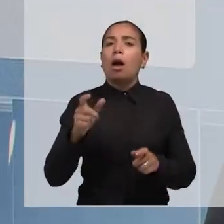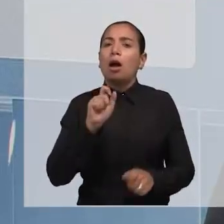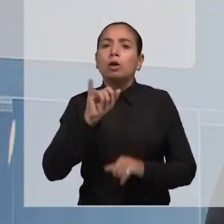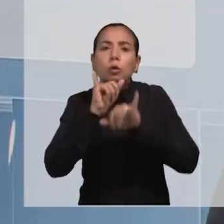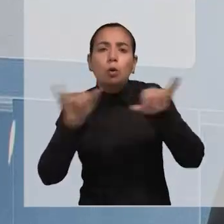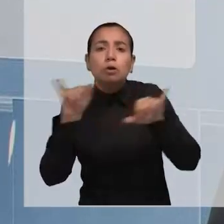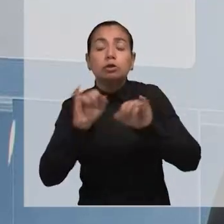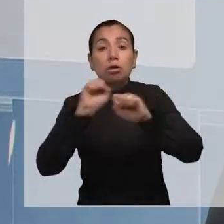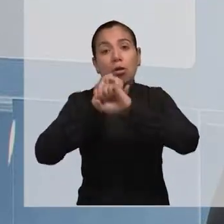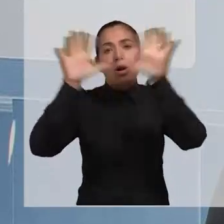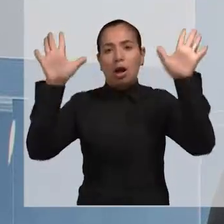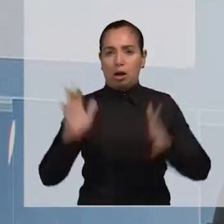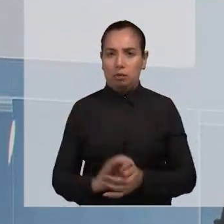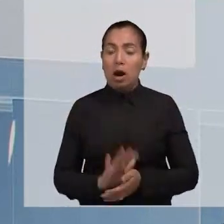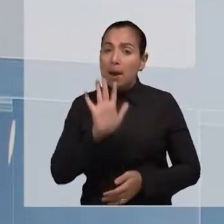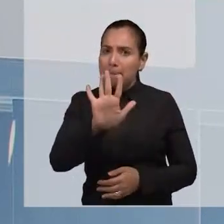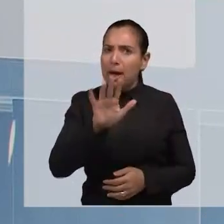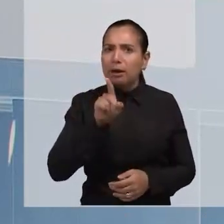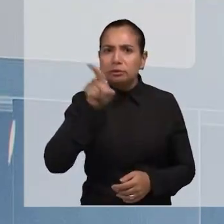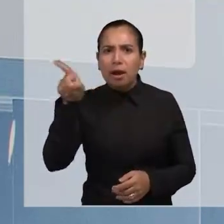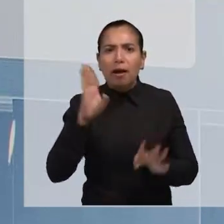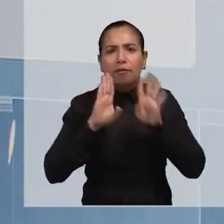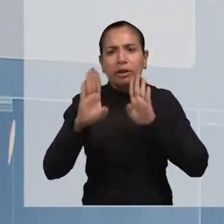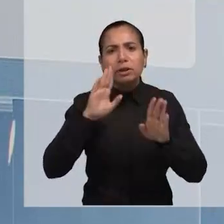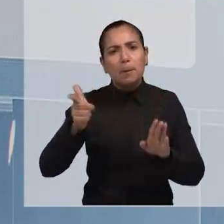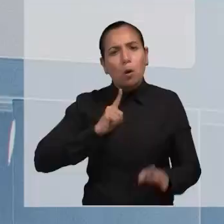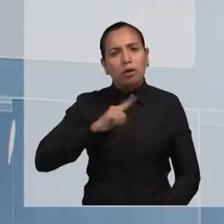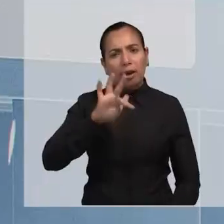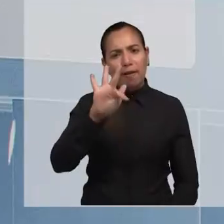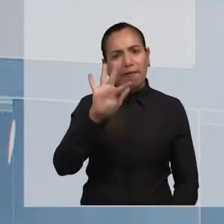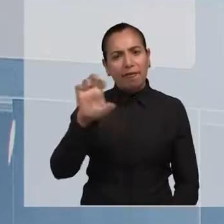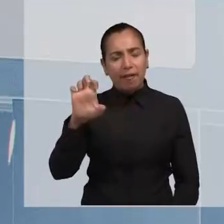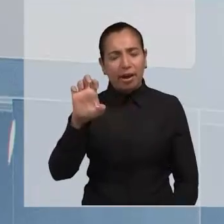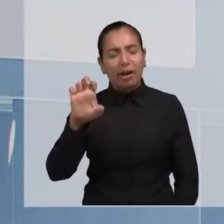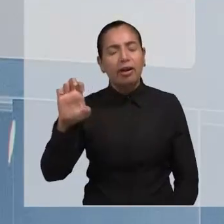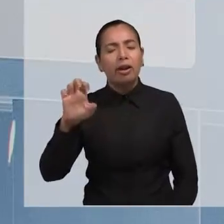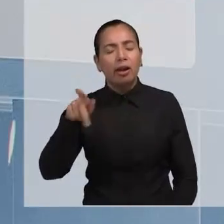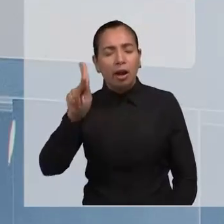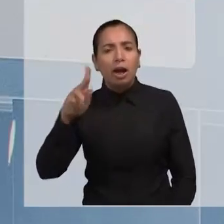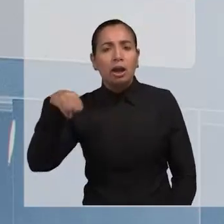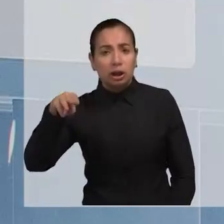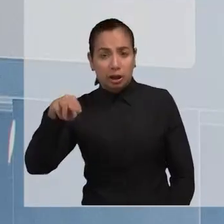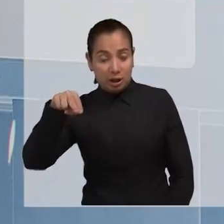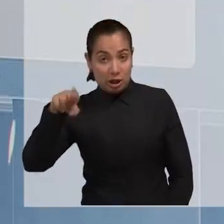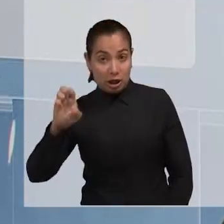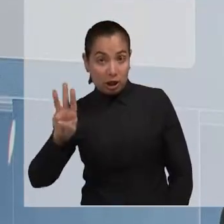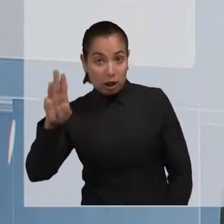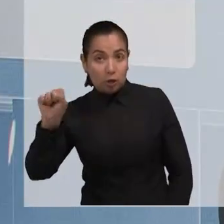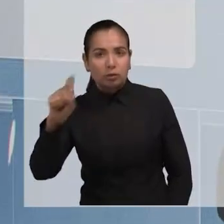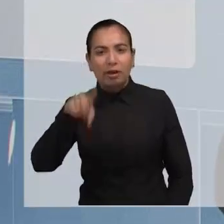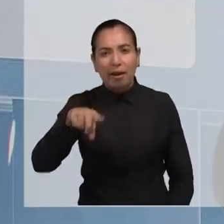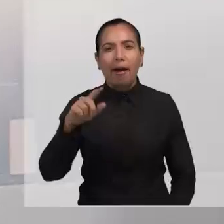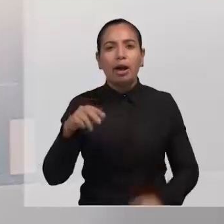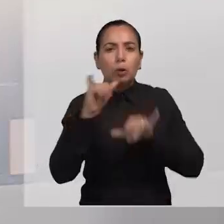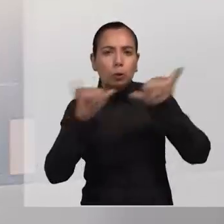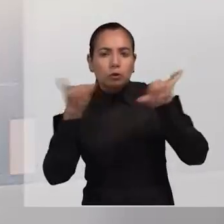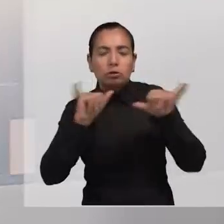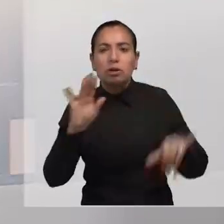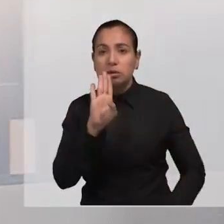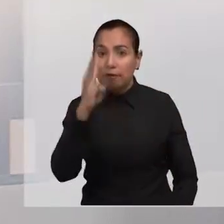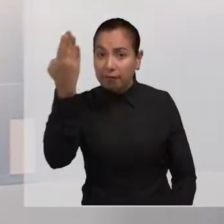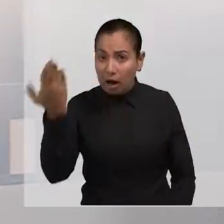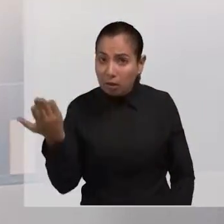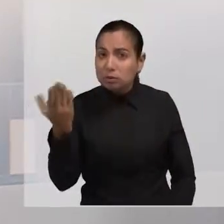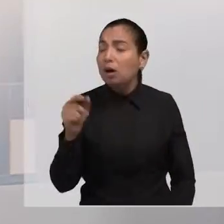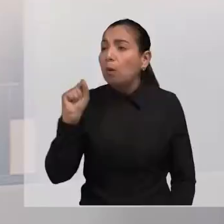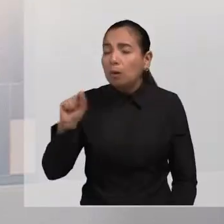não davam informação, eles desinformavam, né, Luiz? Sem dúvida. Até essa frase foi usada, né? A grande verdade é o seguinte,